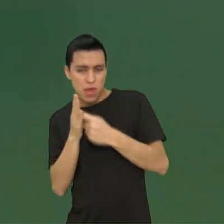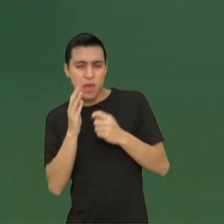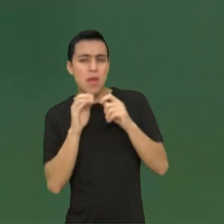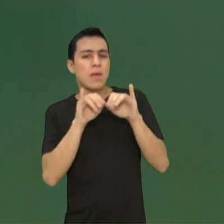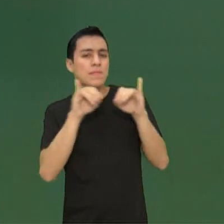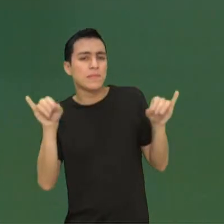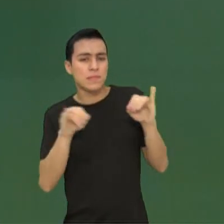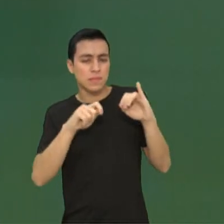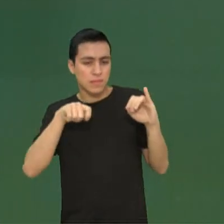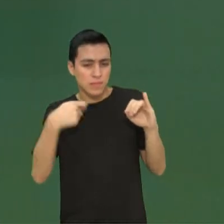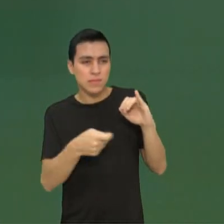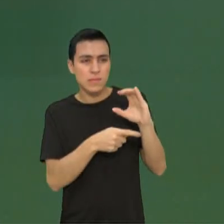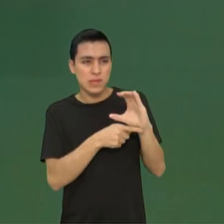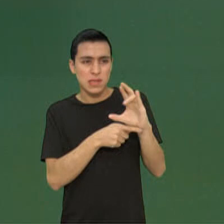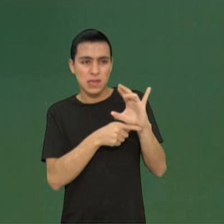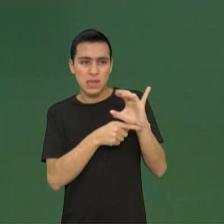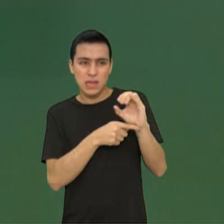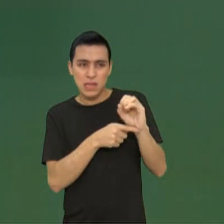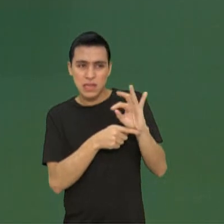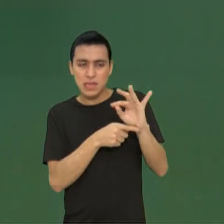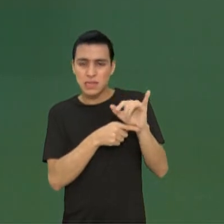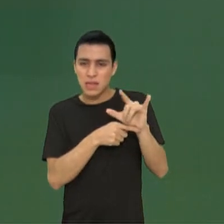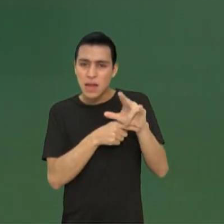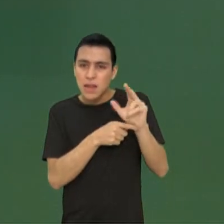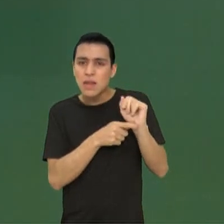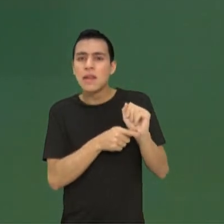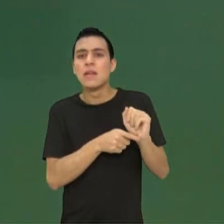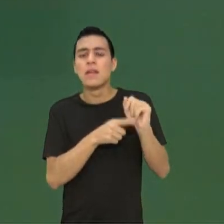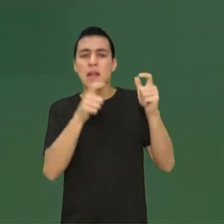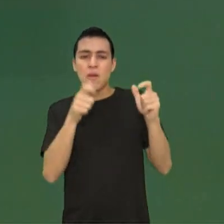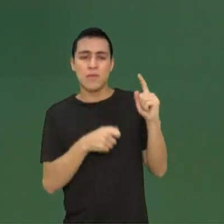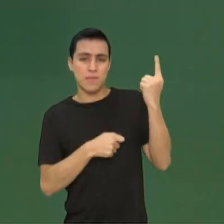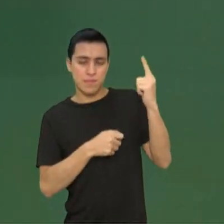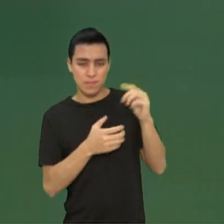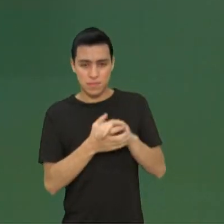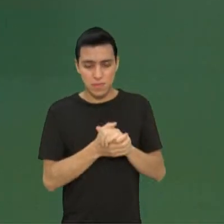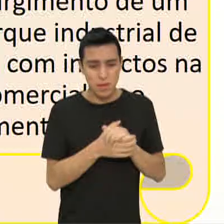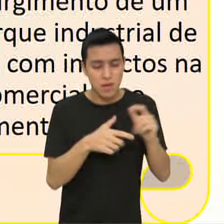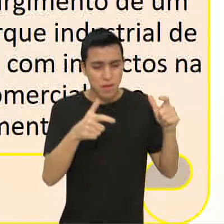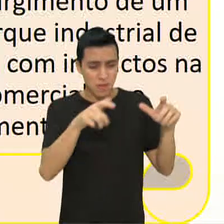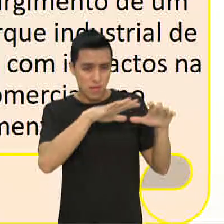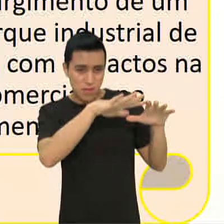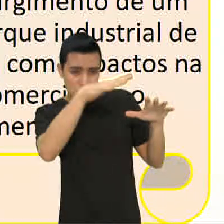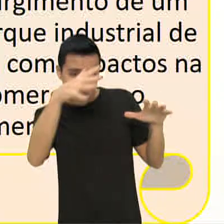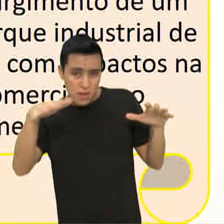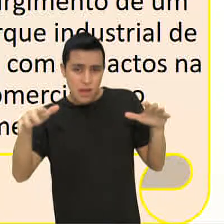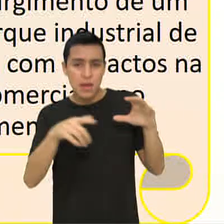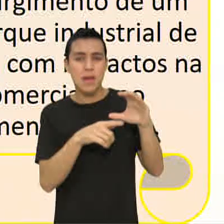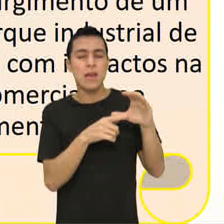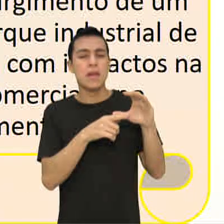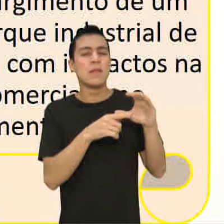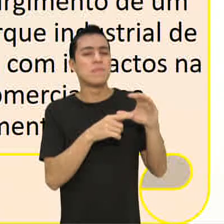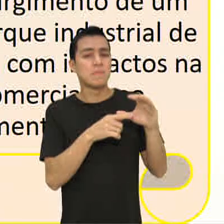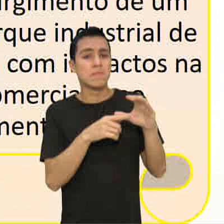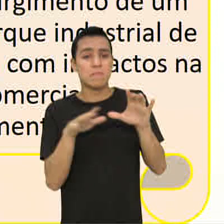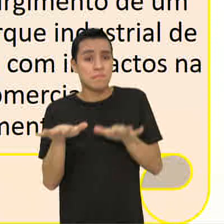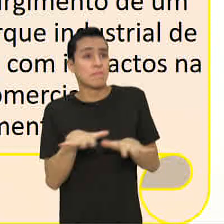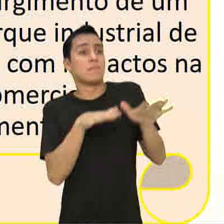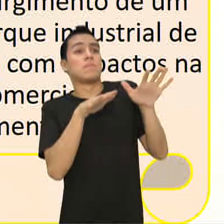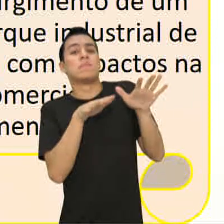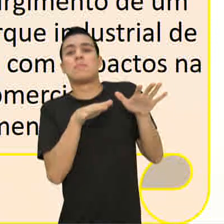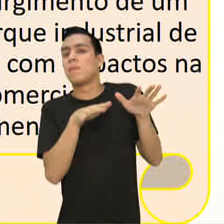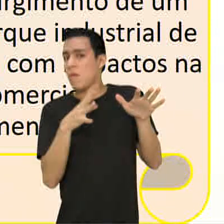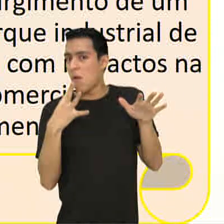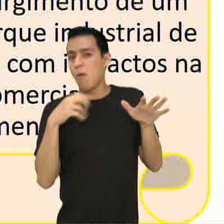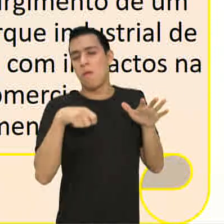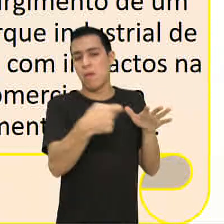sobre Cristalina, em Goiás? Vale do Silício Tupiniquim. Em Cristalina, Goiás, conhecida pela abundância e